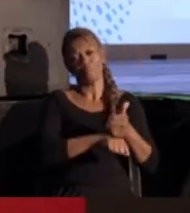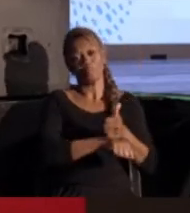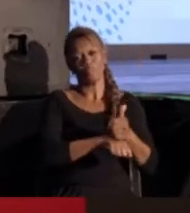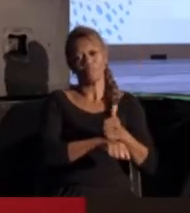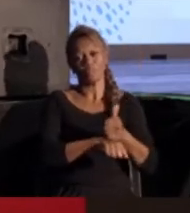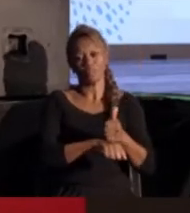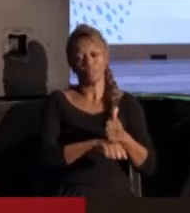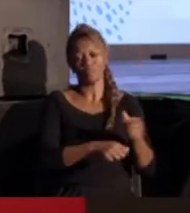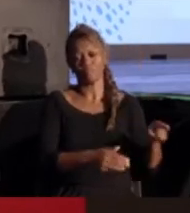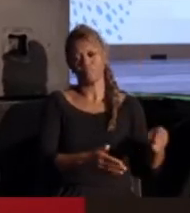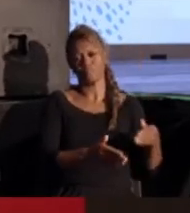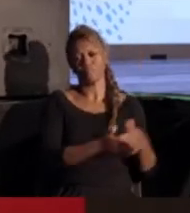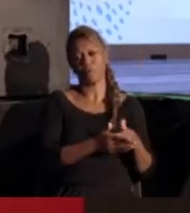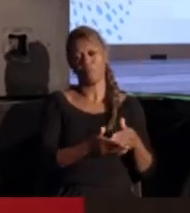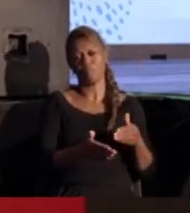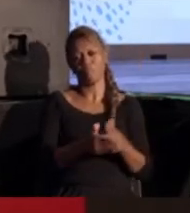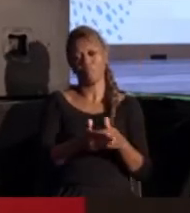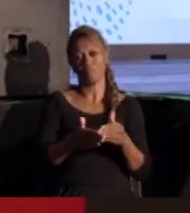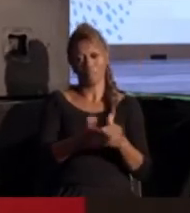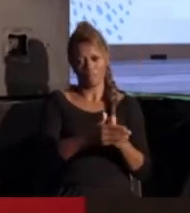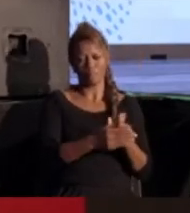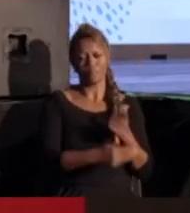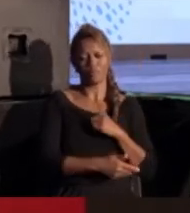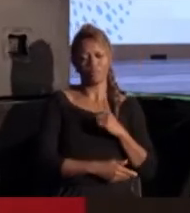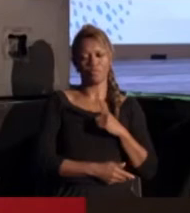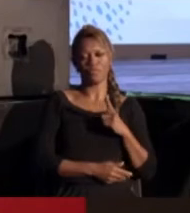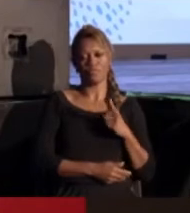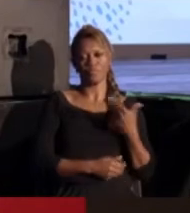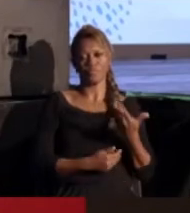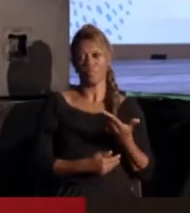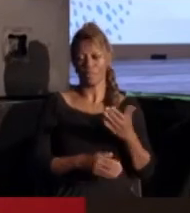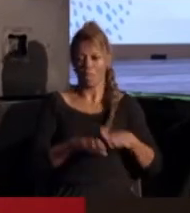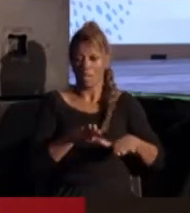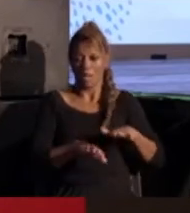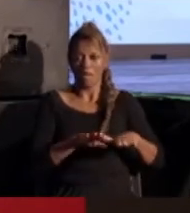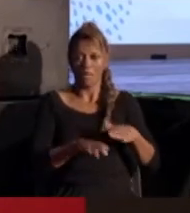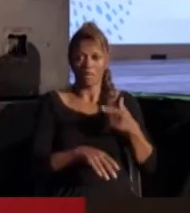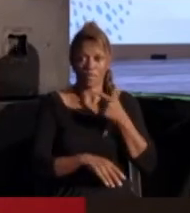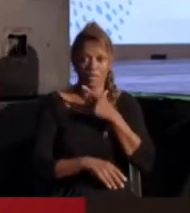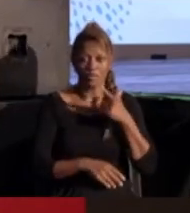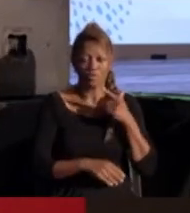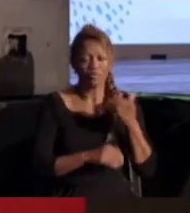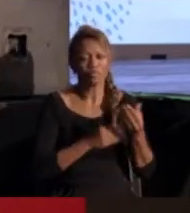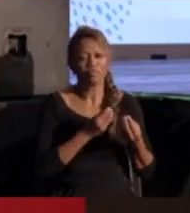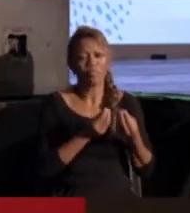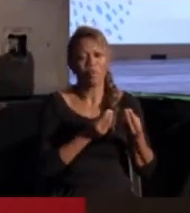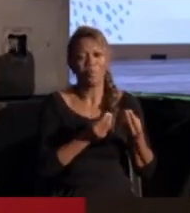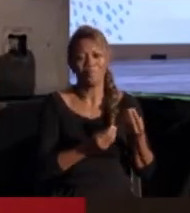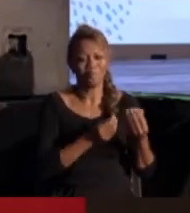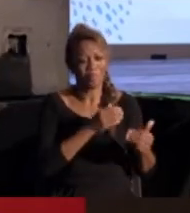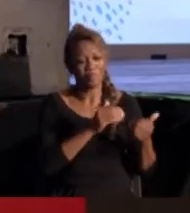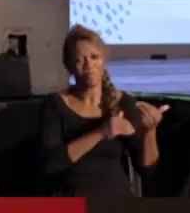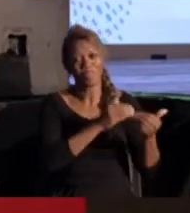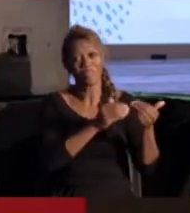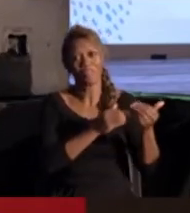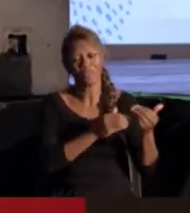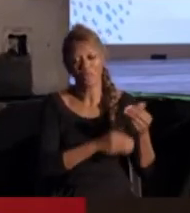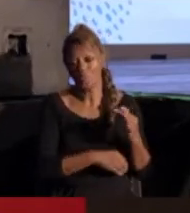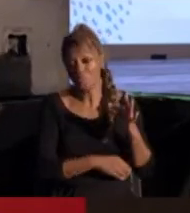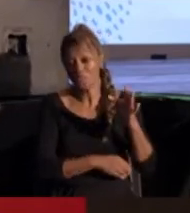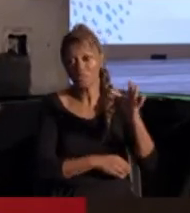Havia um obstáculo colocado aí, uma barreira colocada aí, e talvez até o que eu vinha desenvolver depois, que desemboca na